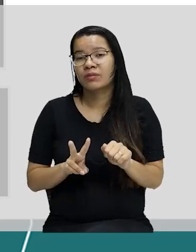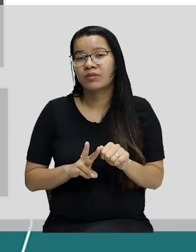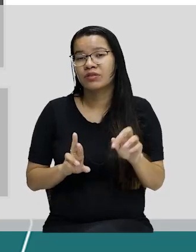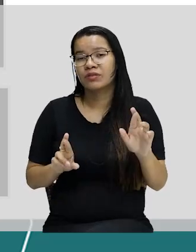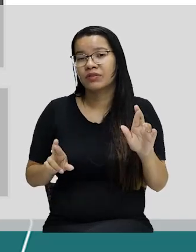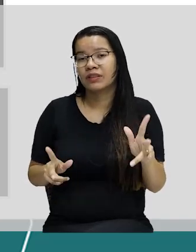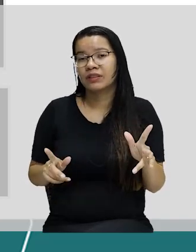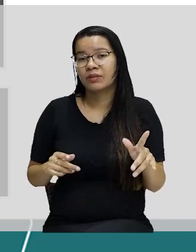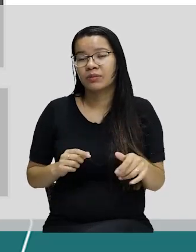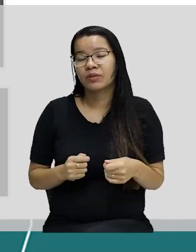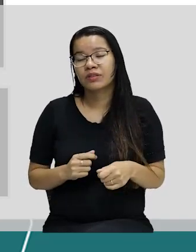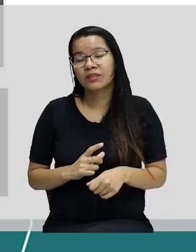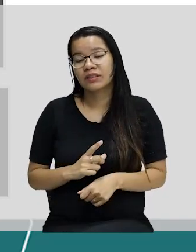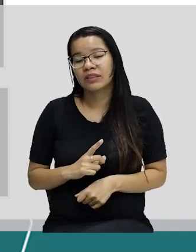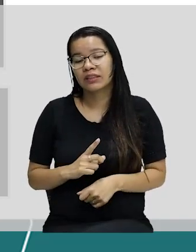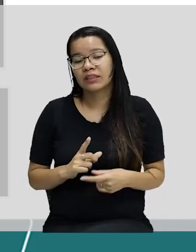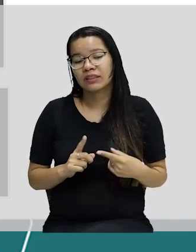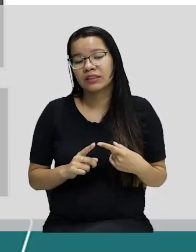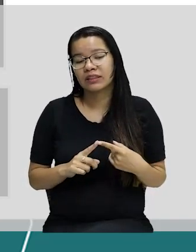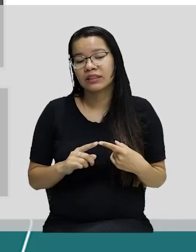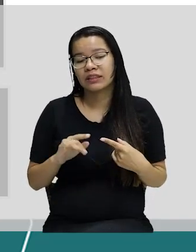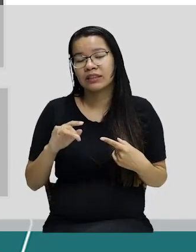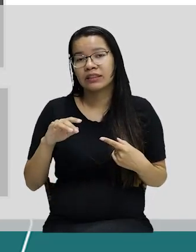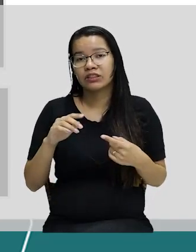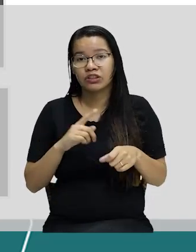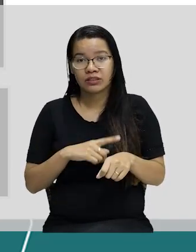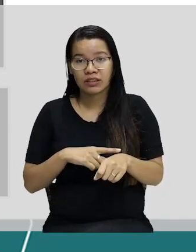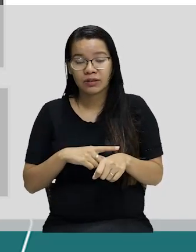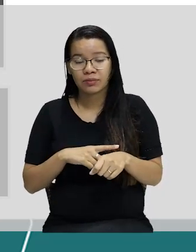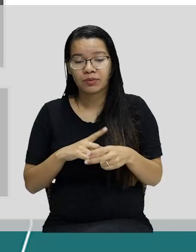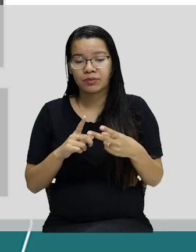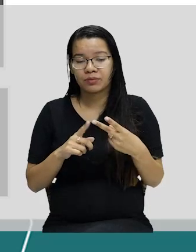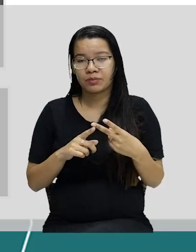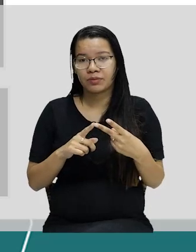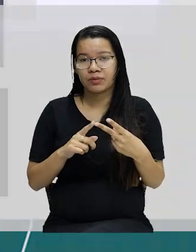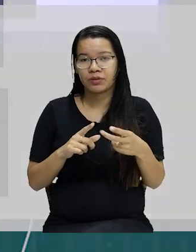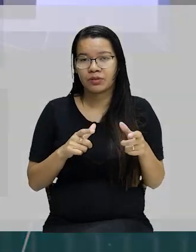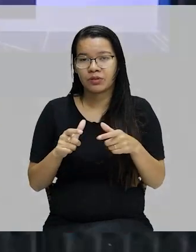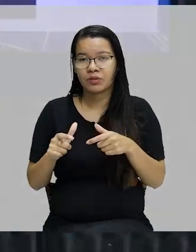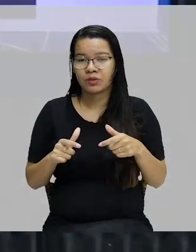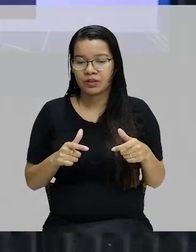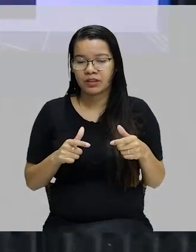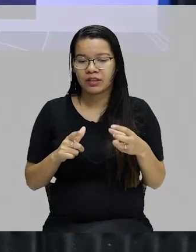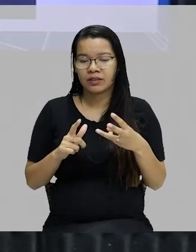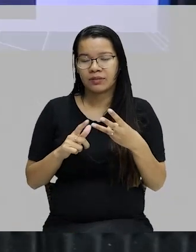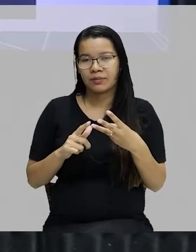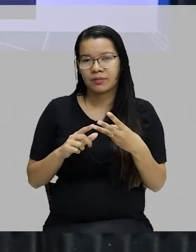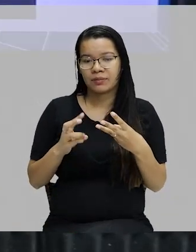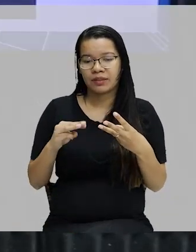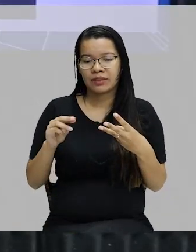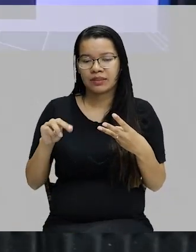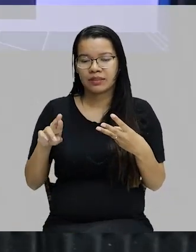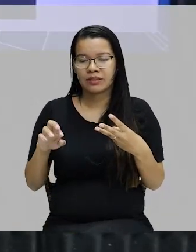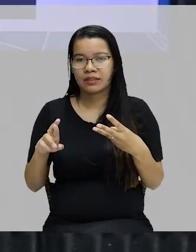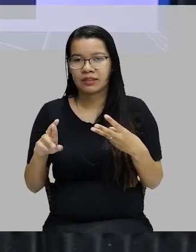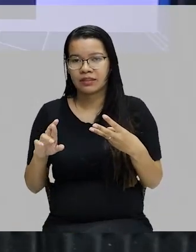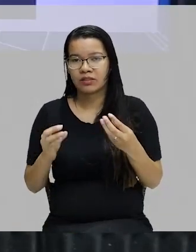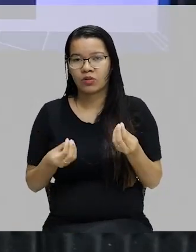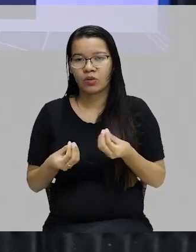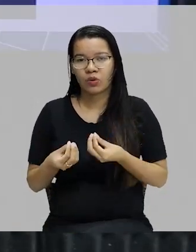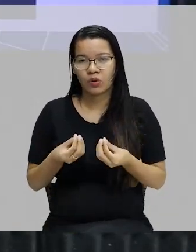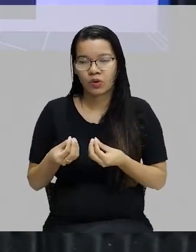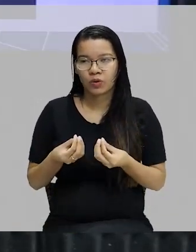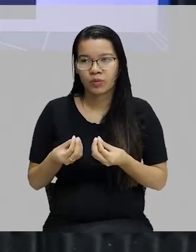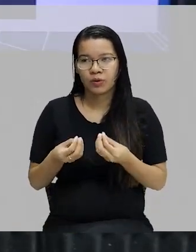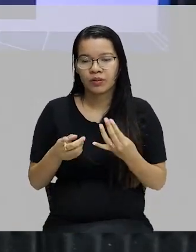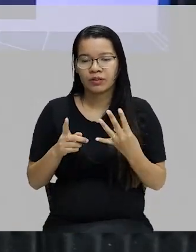posso ter advérbios de time, tempo, place, lugar, manner, maneira ou modo, como